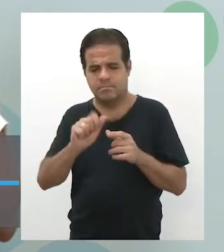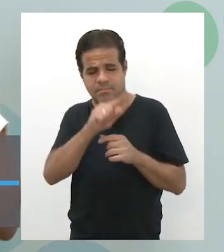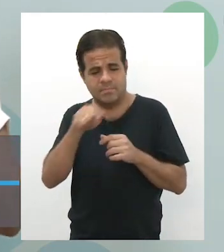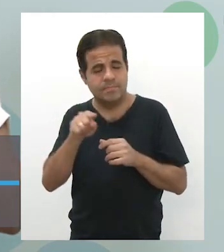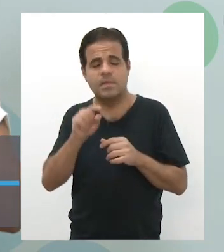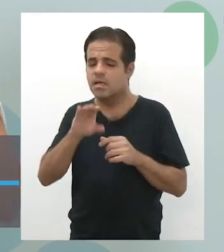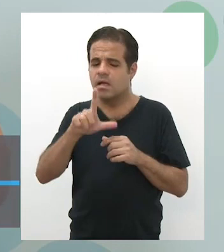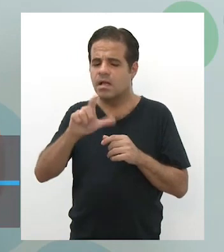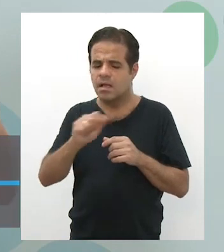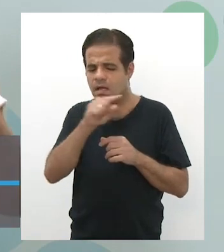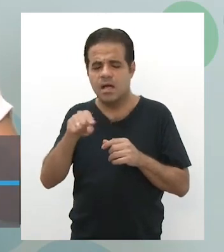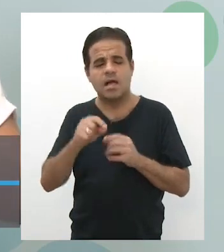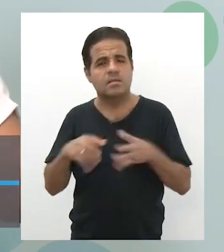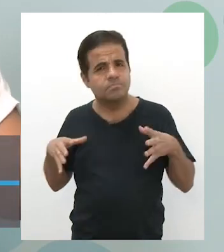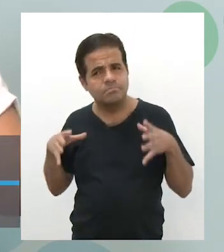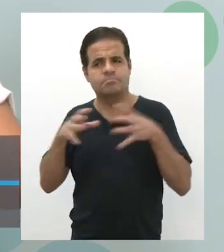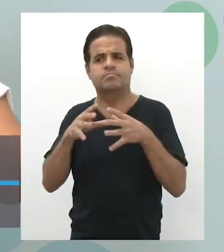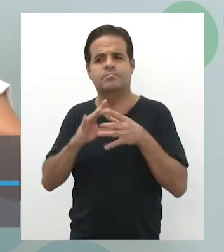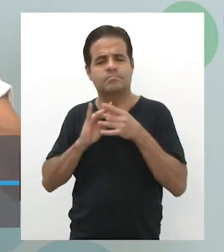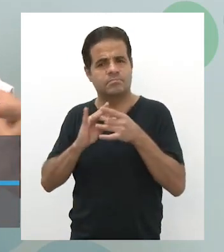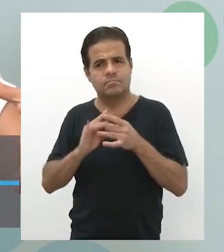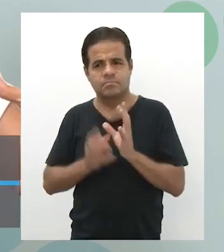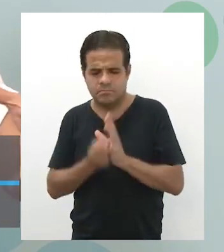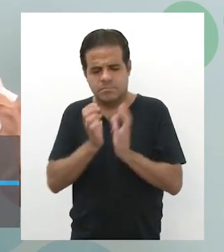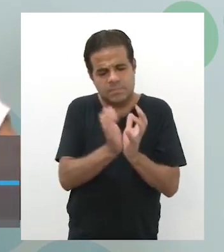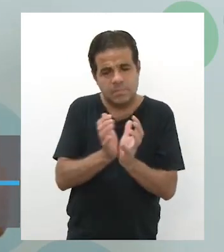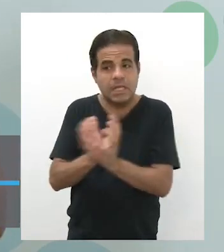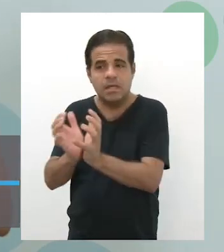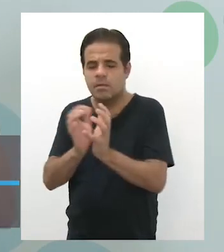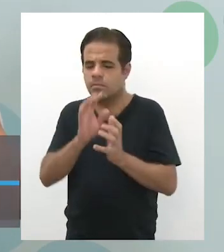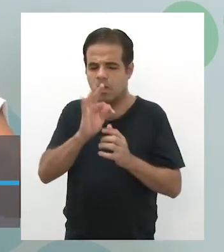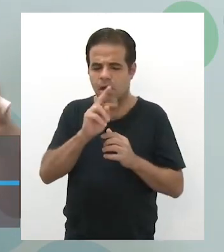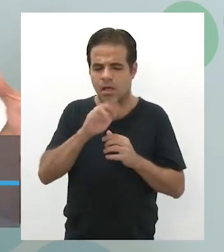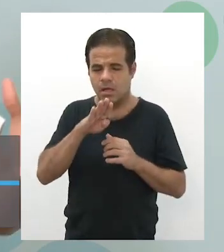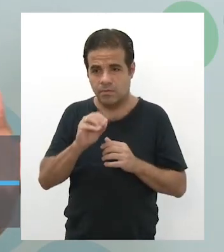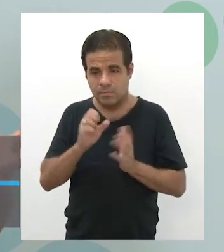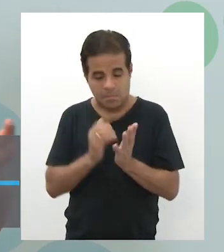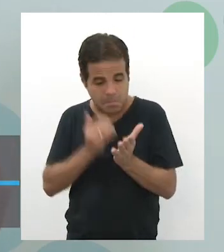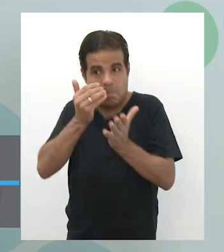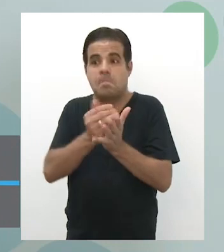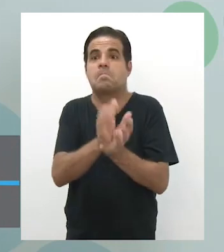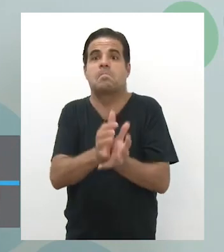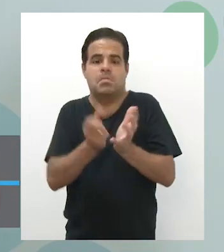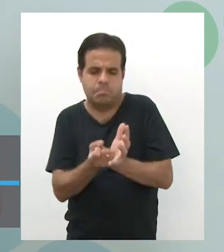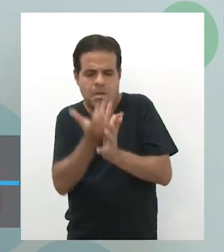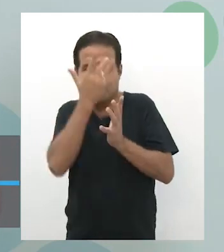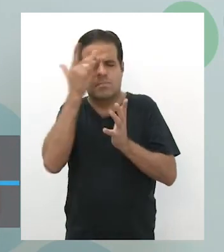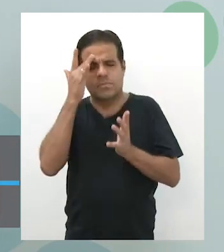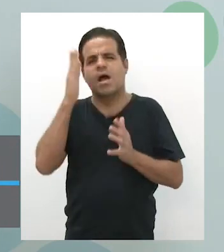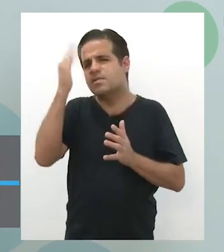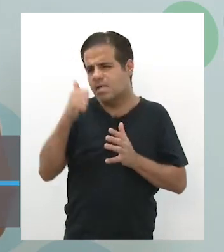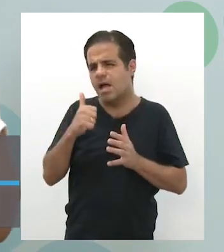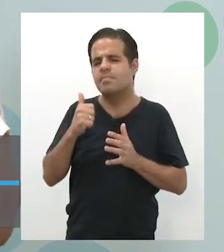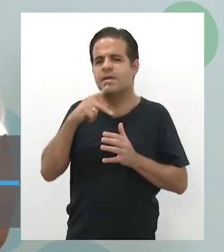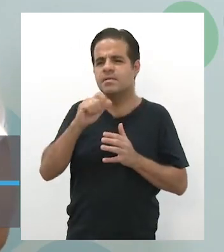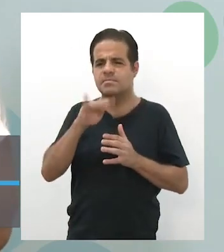esses clãs começam a se juntar e formar tribos, que é uma unidade muito maior. Então, sabe aqueles